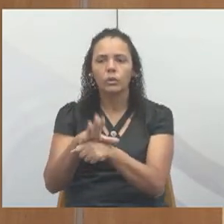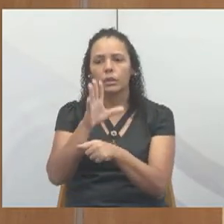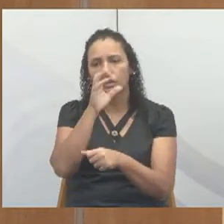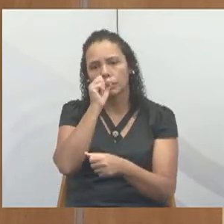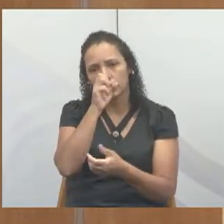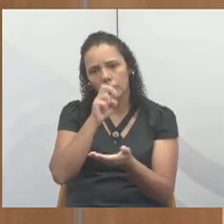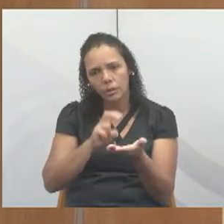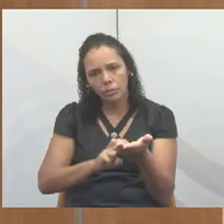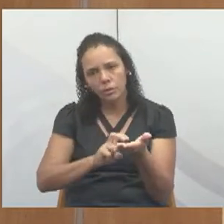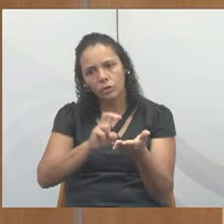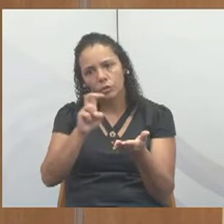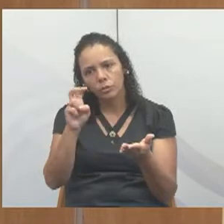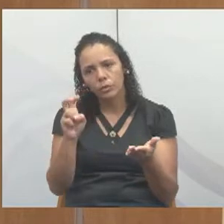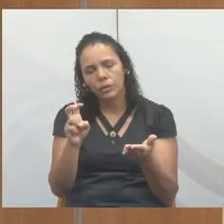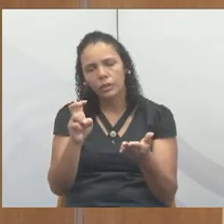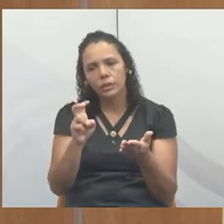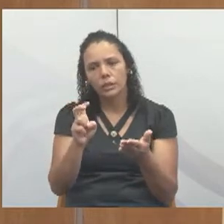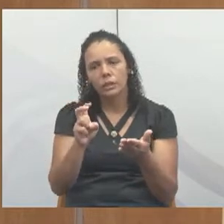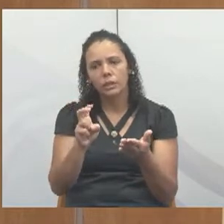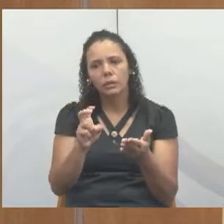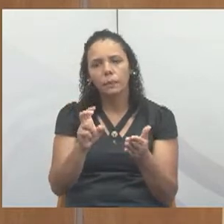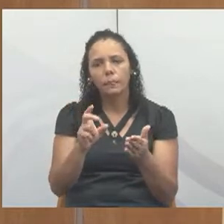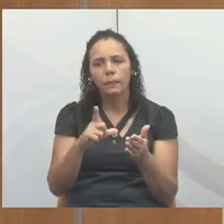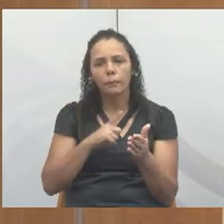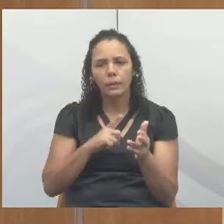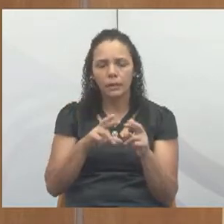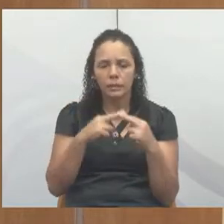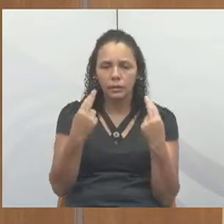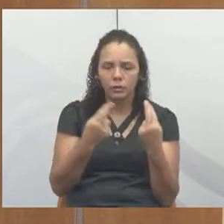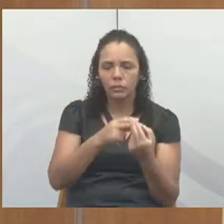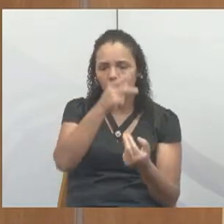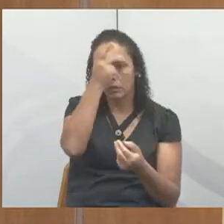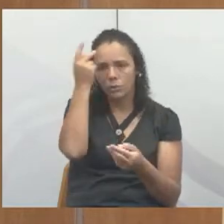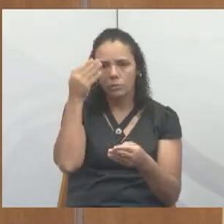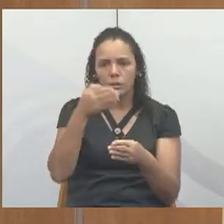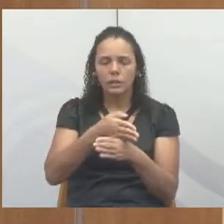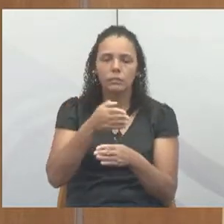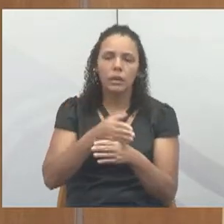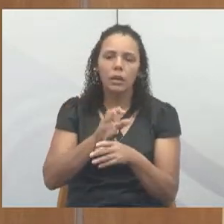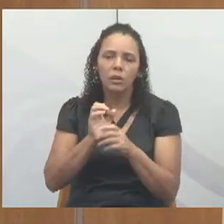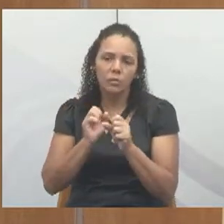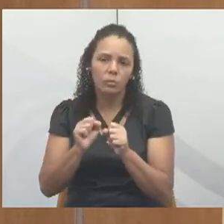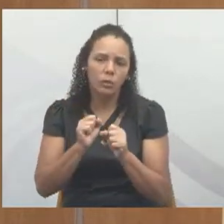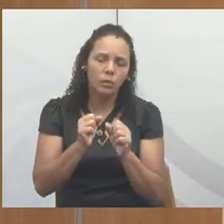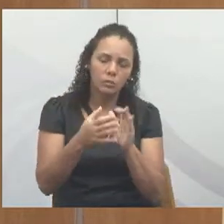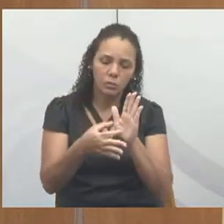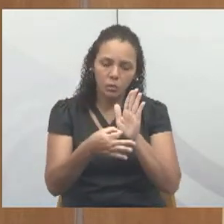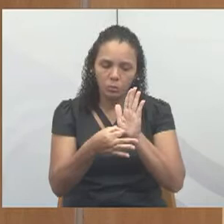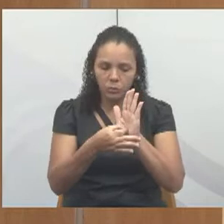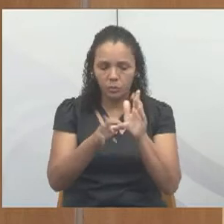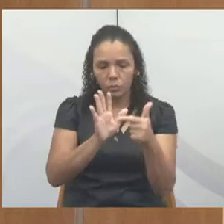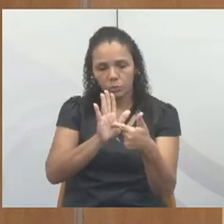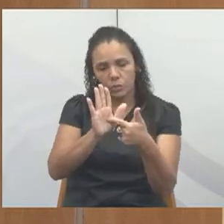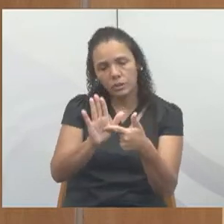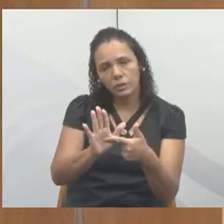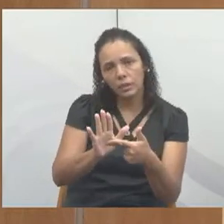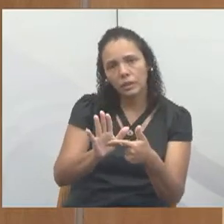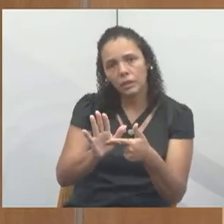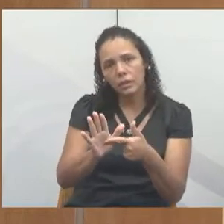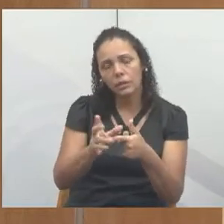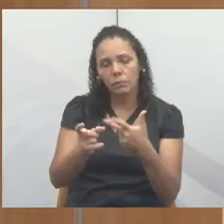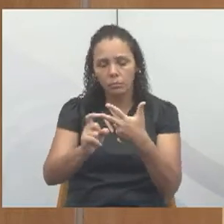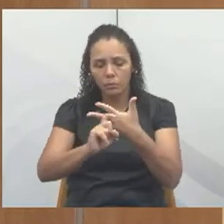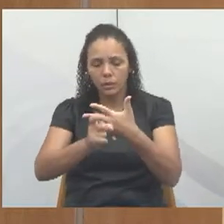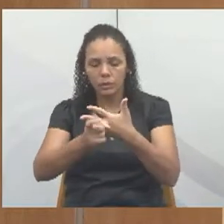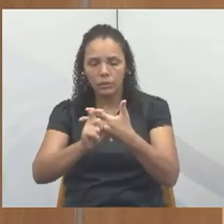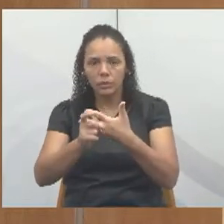manhã, para que possa ter essas reuniões, para que as pessoas possam participar e trazer essas contribuições para que o Executivo elabore esse projeto de lei e